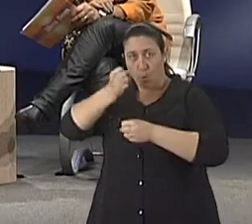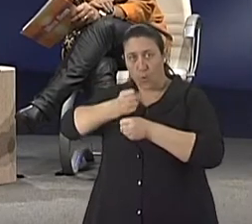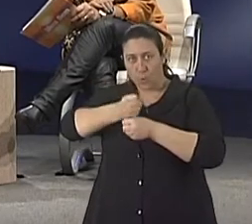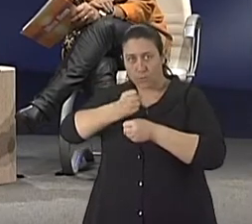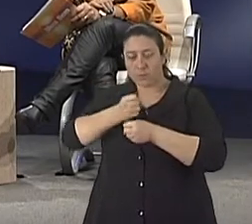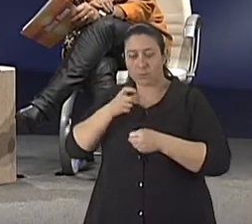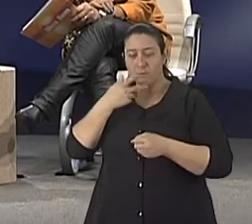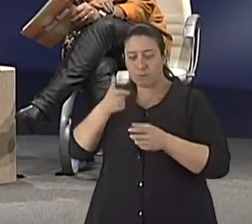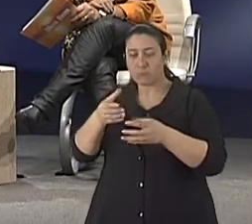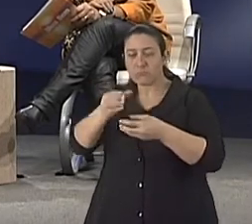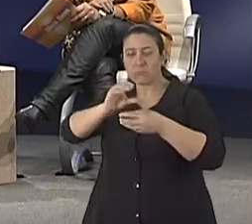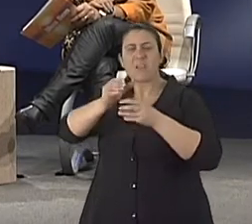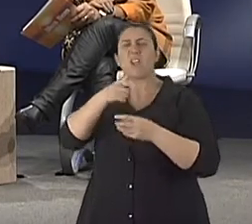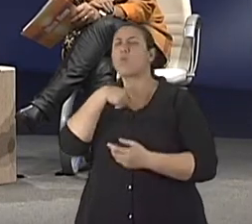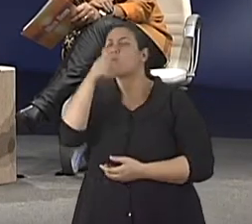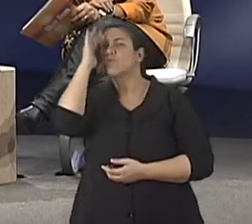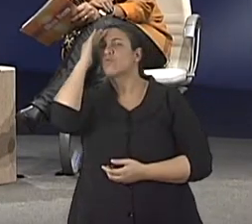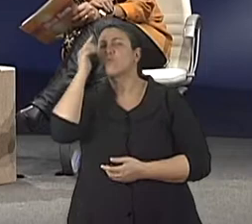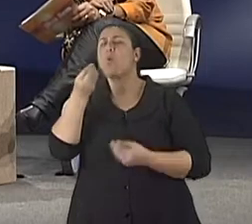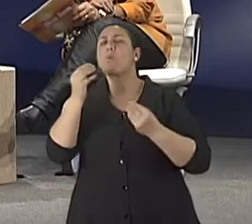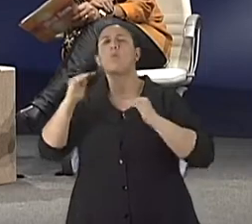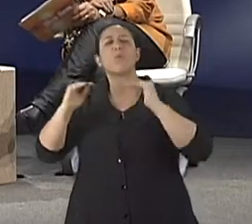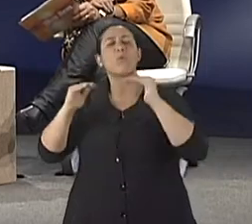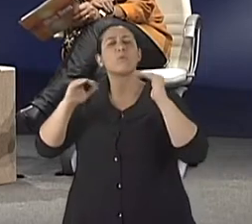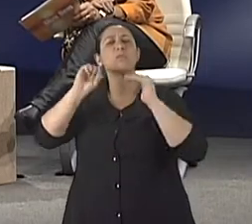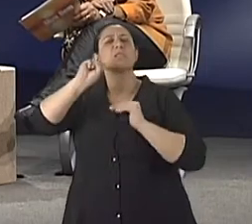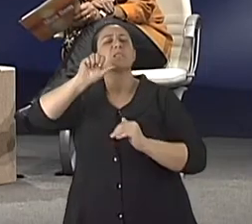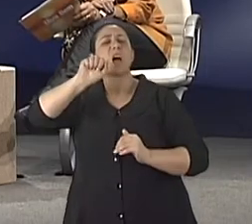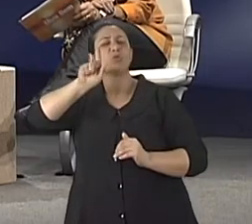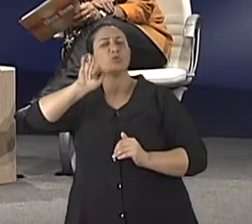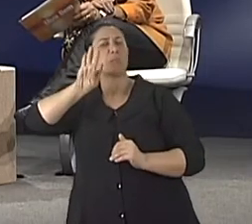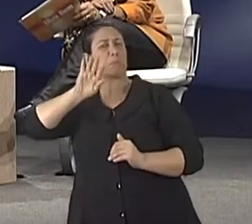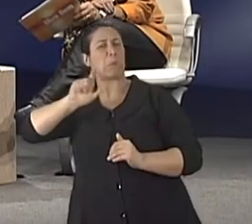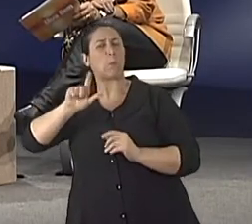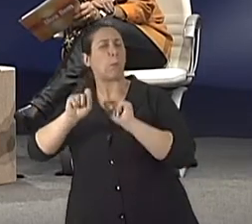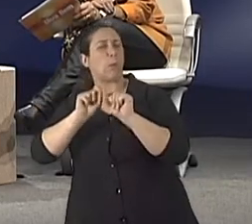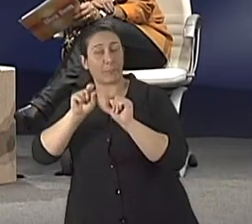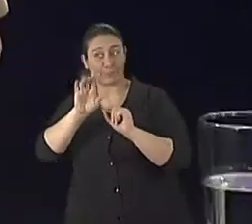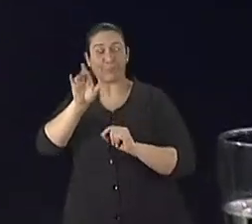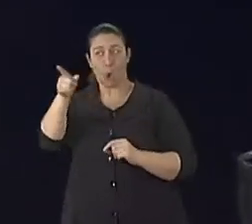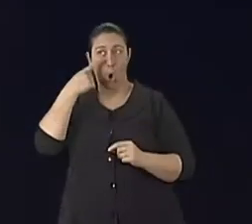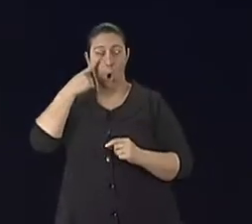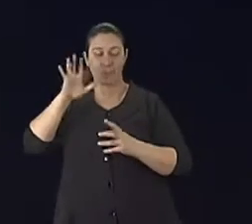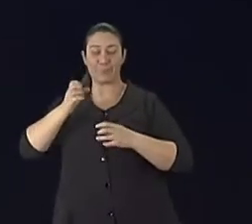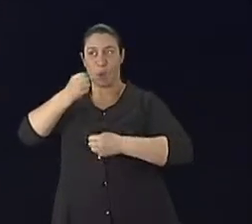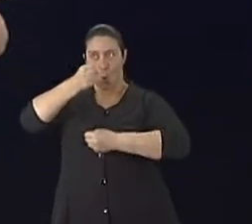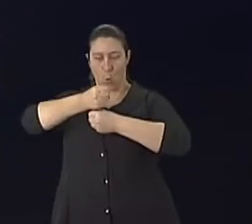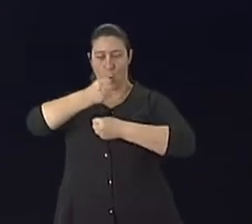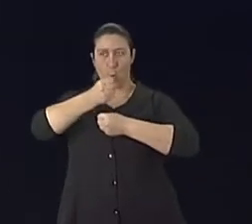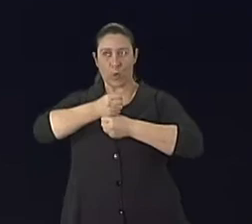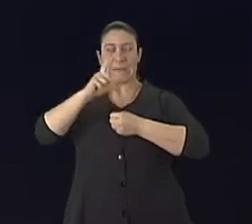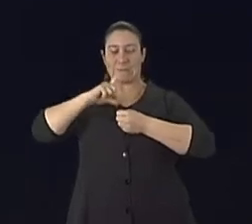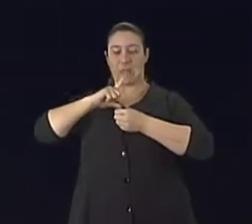diz isso aí doutor balanço a digital não entendi direito olha o conjunto ali né então assim a coluna tem algumas curvas futuras de lu